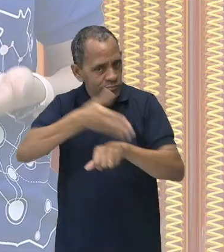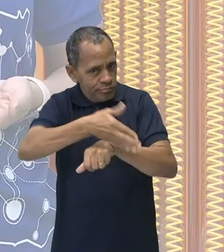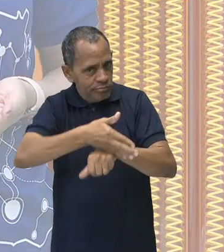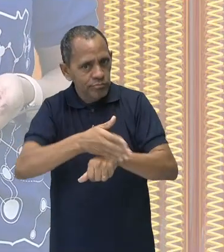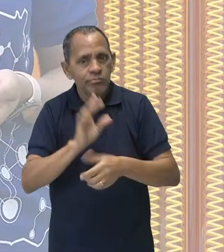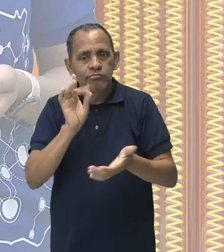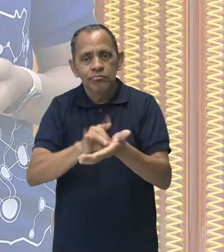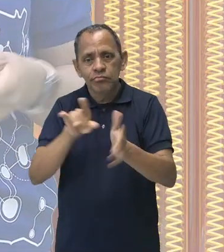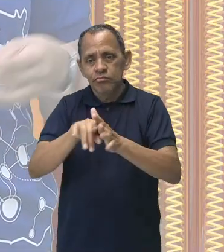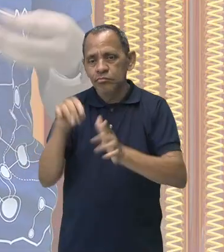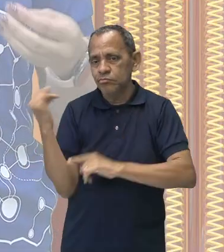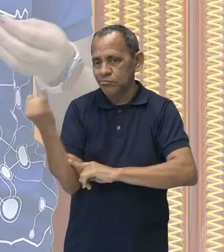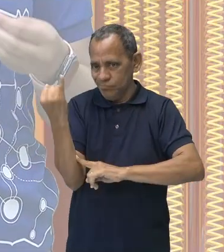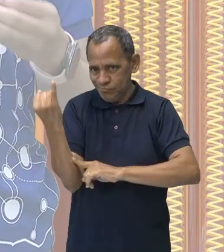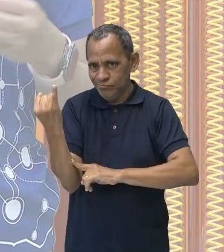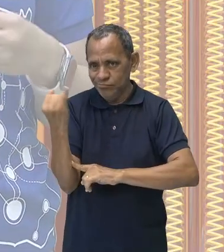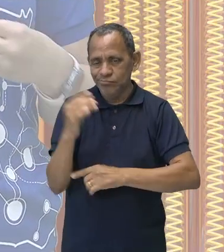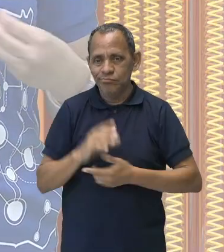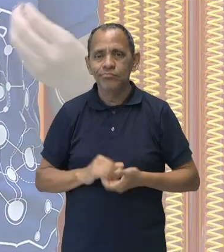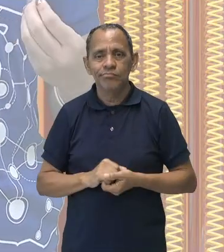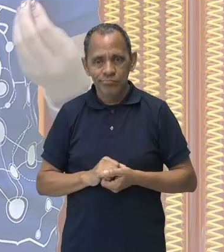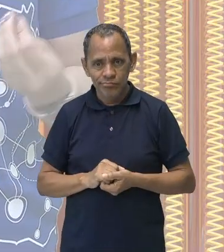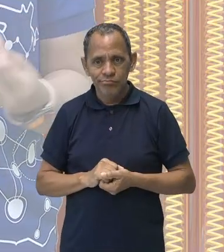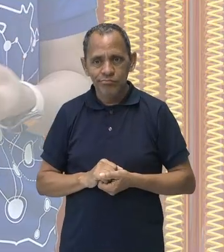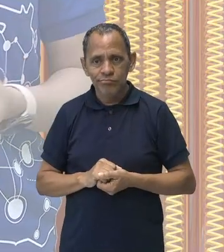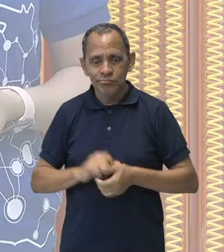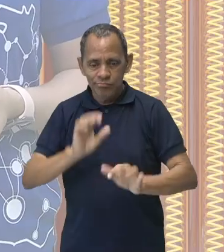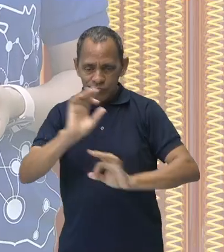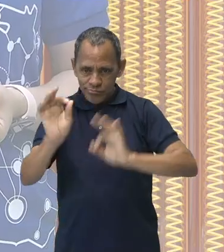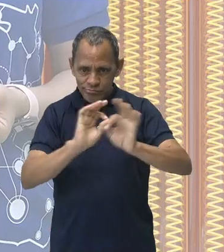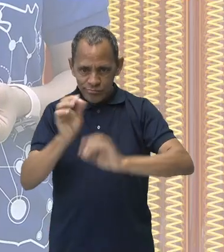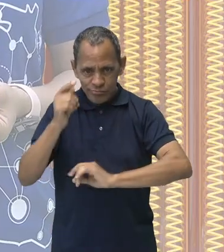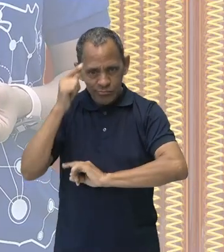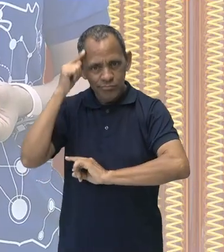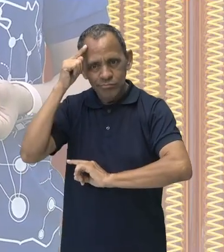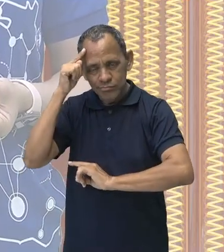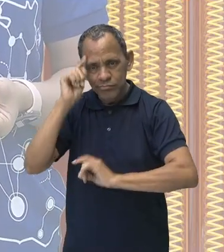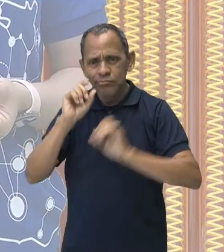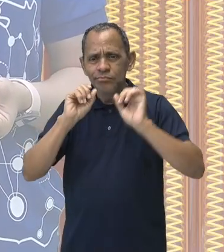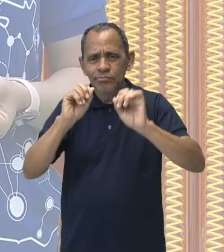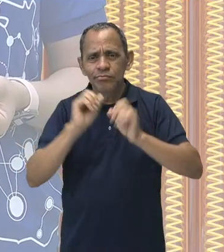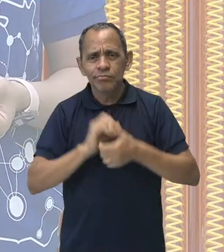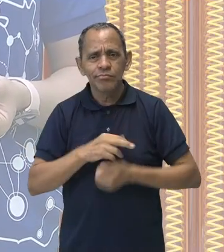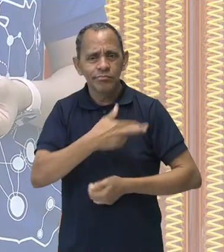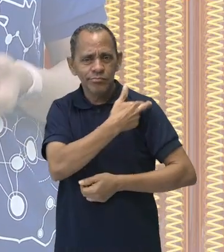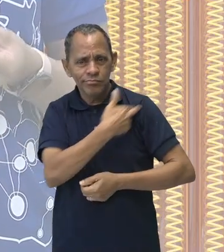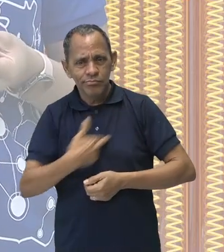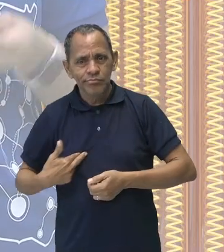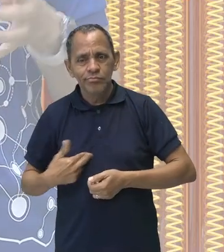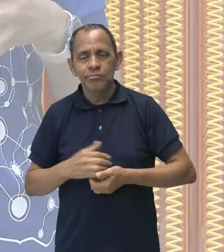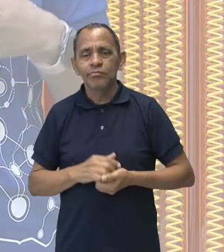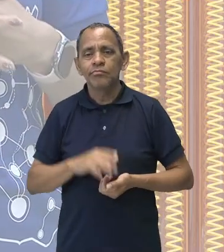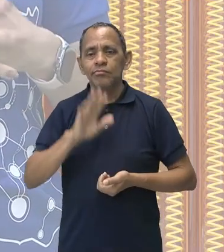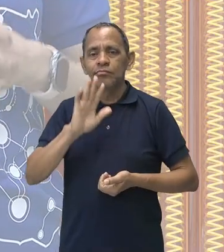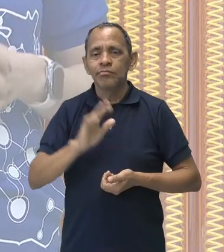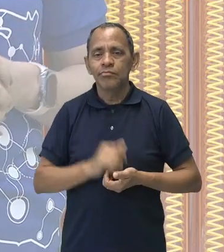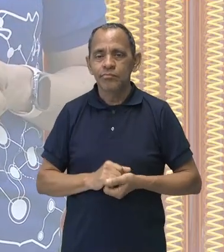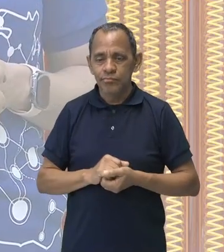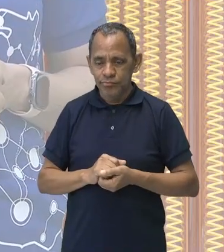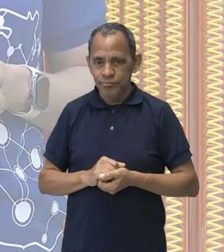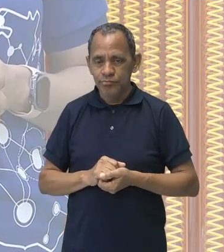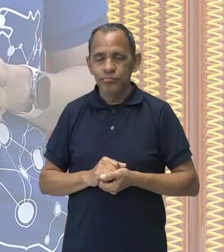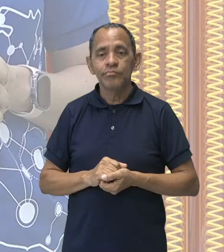participação importante para a consolidação dessa idealização do que seria a República. Certo? Nosso